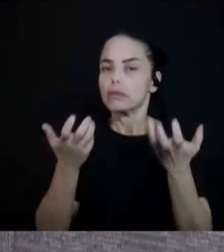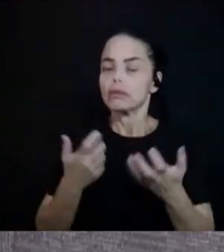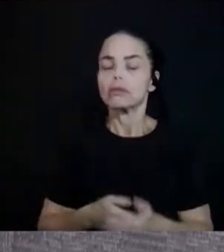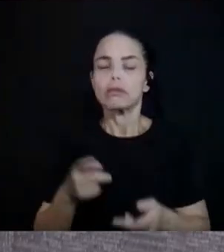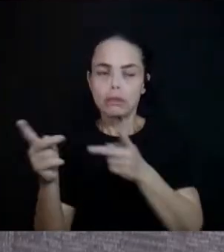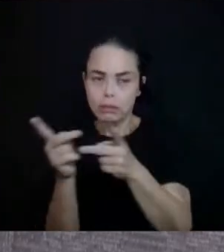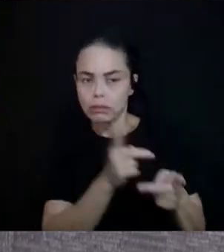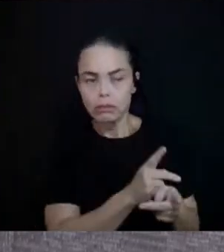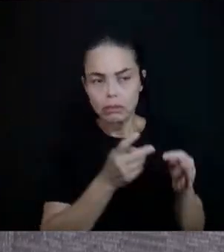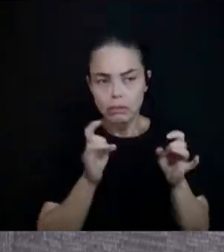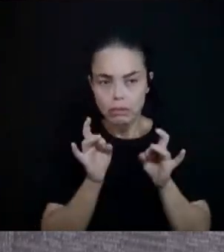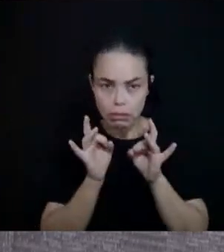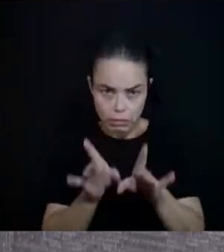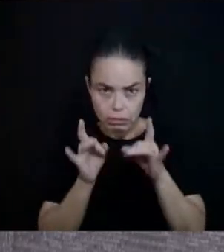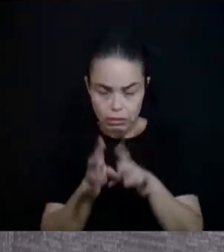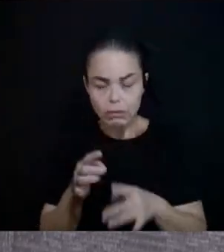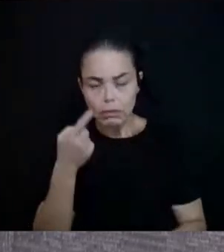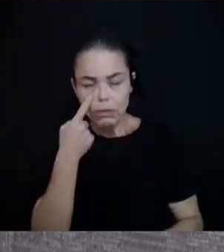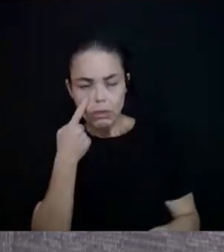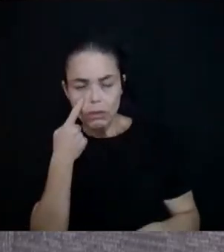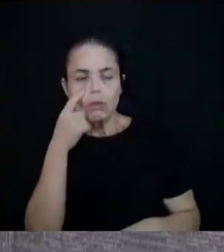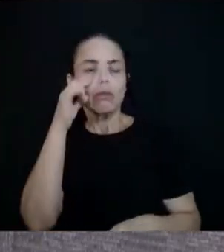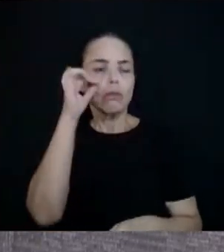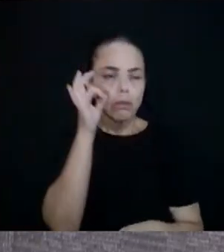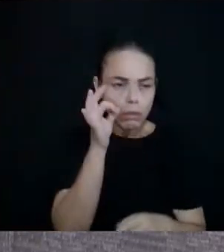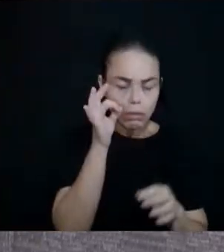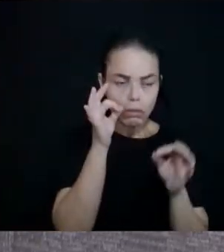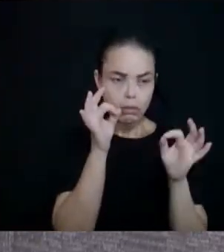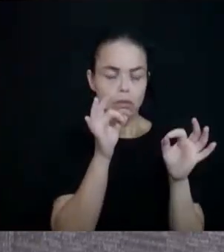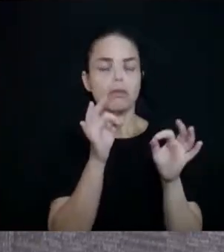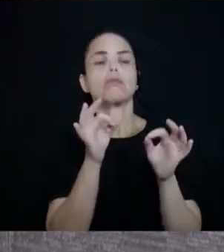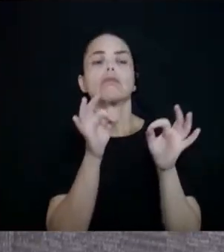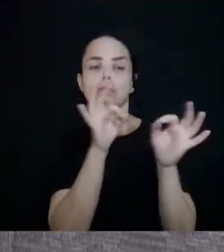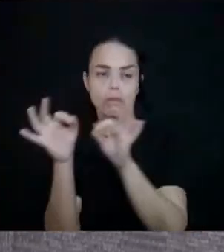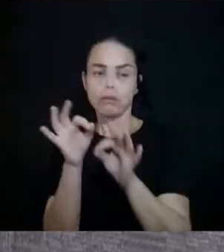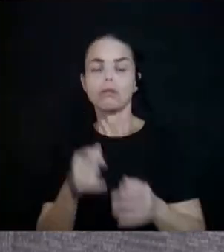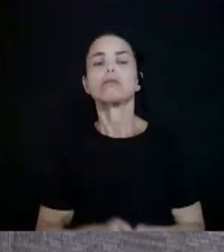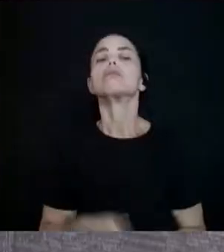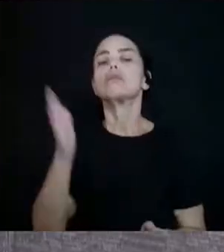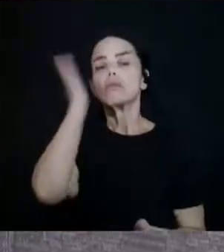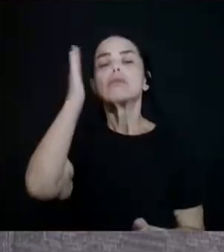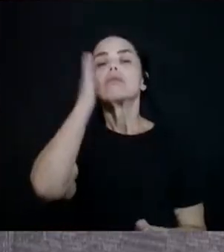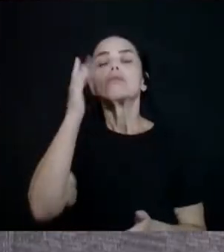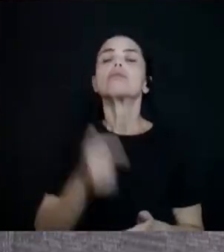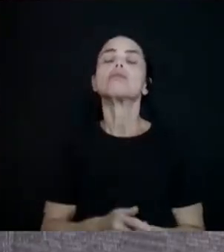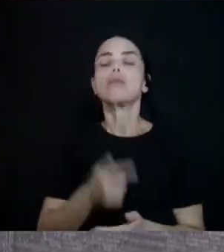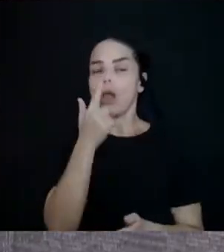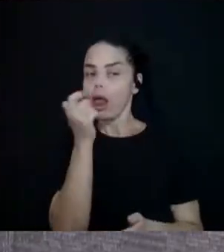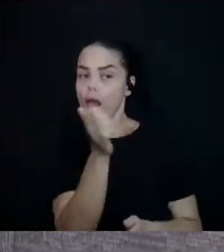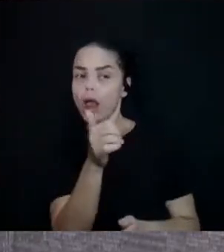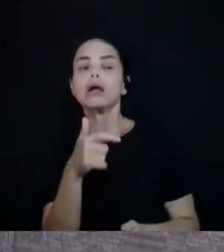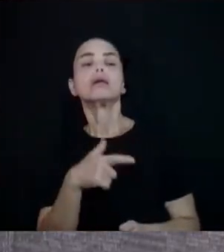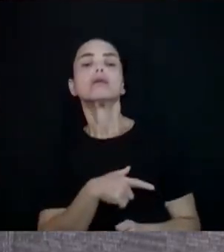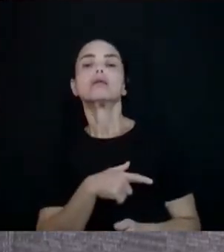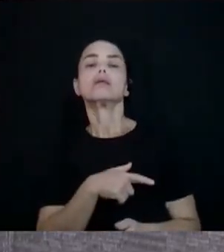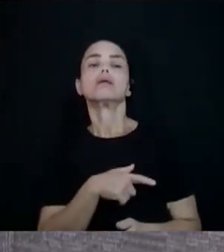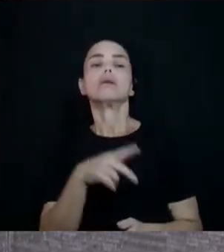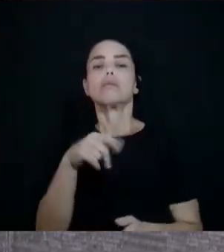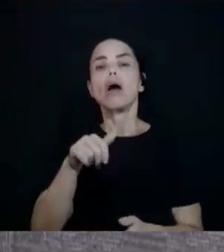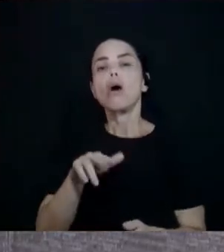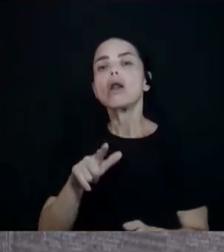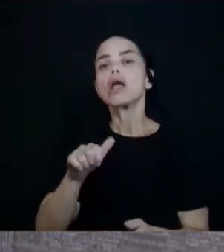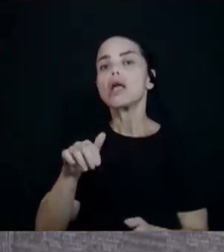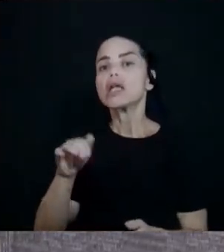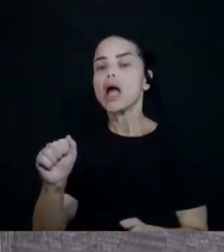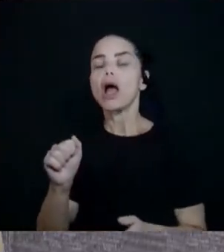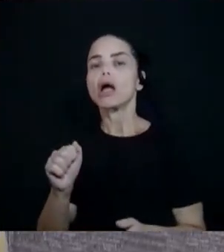técnica, fazer uma observação lá, para a gente entender também o que está acontecendo lá, que tipo de resíduo está indo para Paulínia e que tipo de resíduo poderia